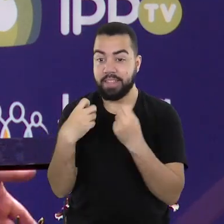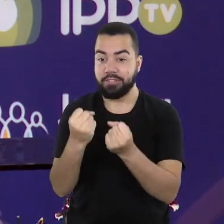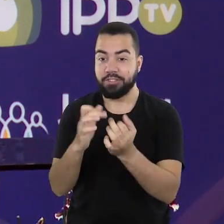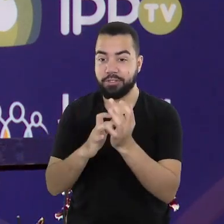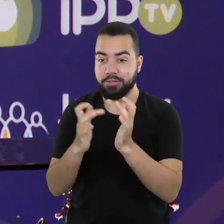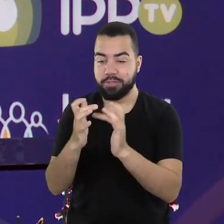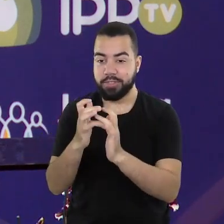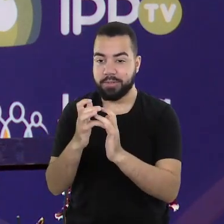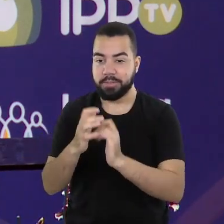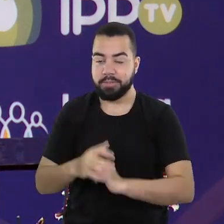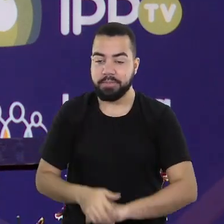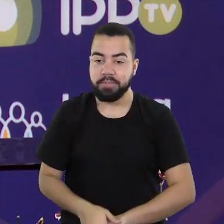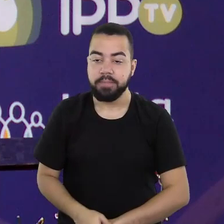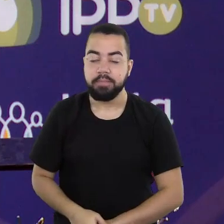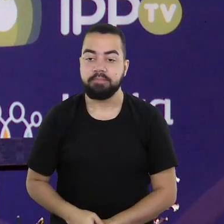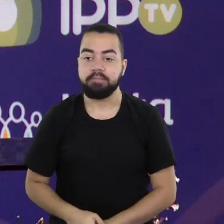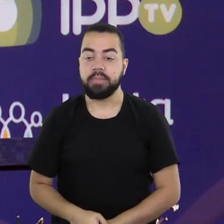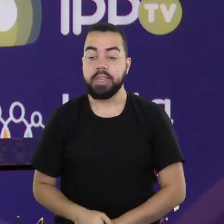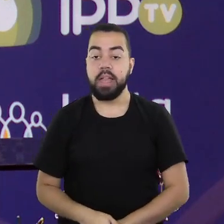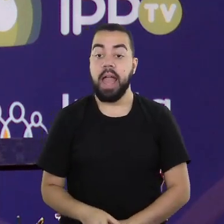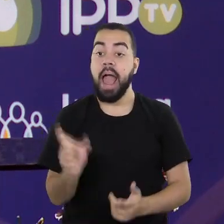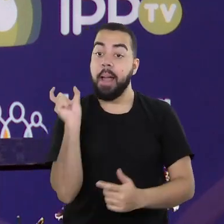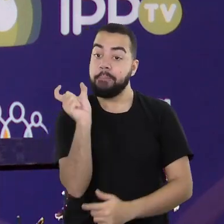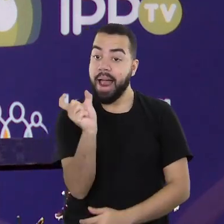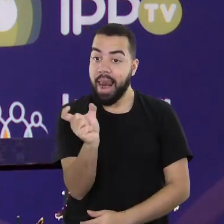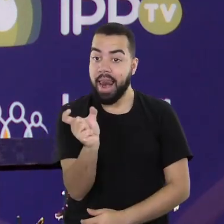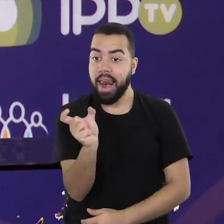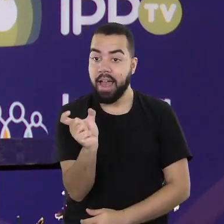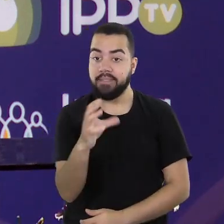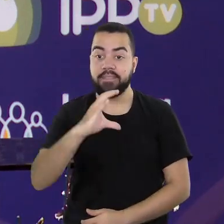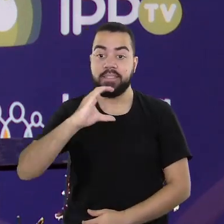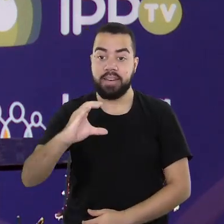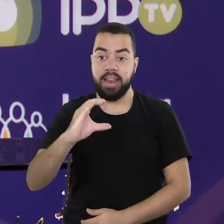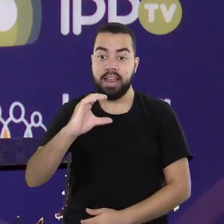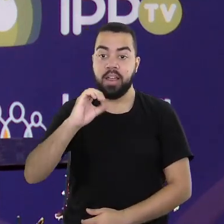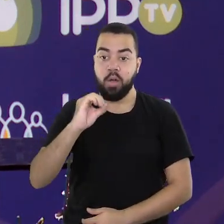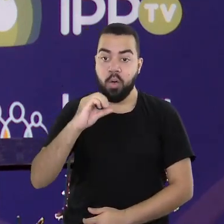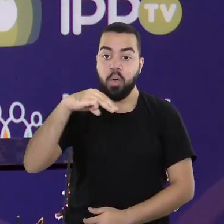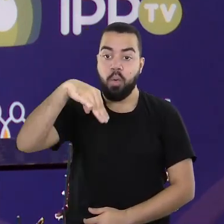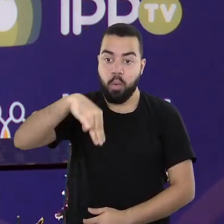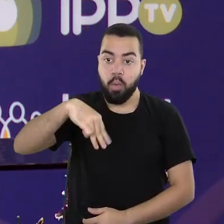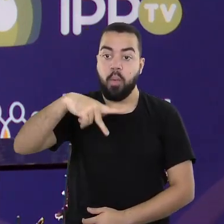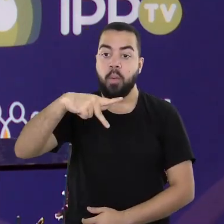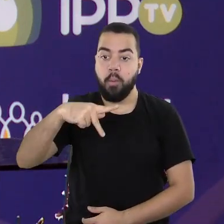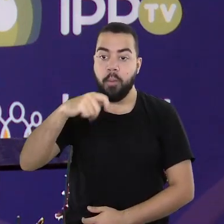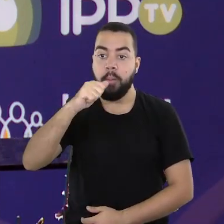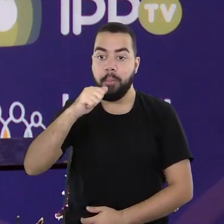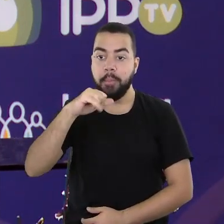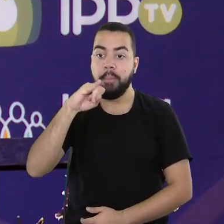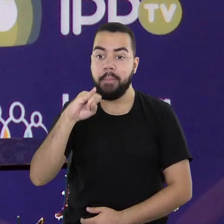A palavra compaixão é uma palavra das mais bonitas do Novo Testamento.